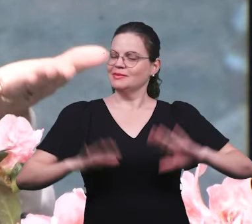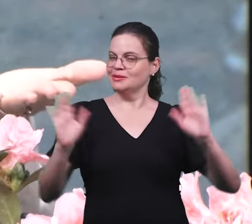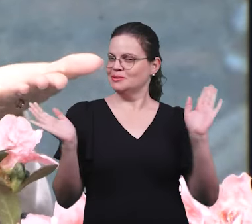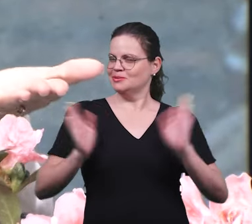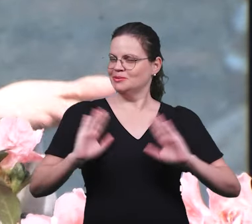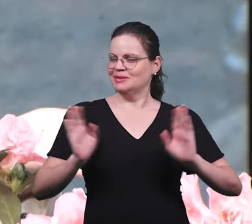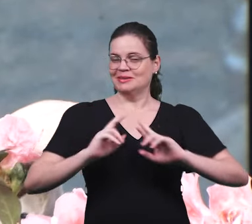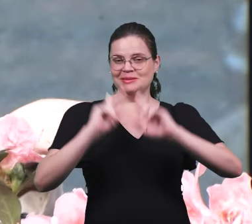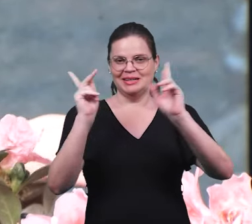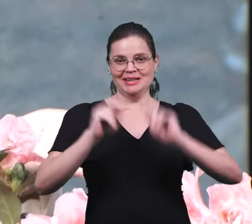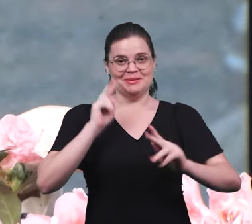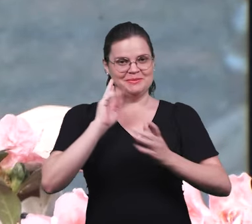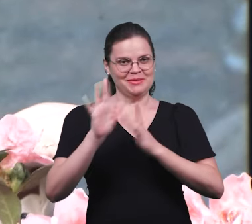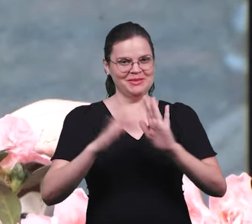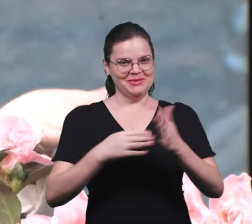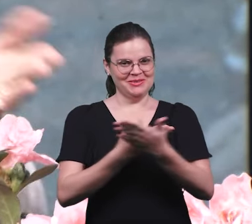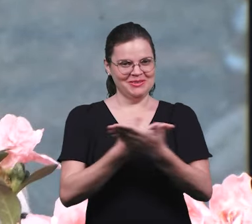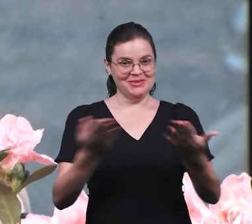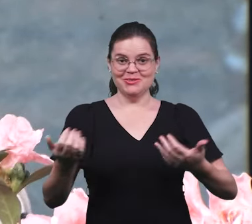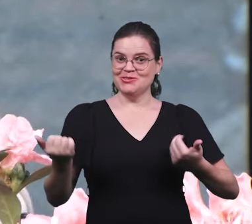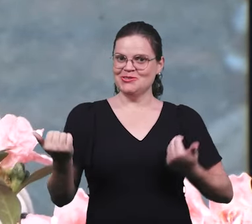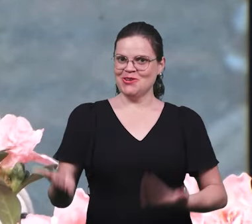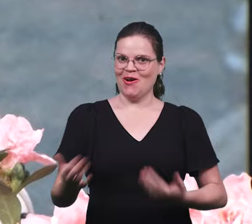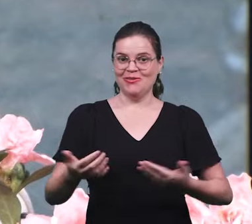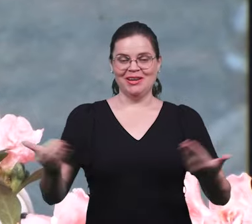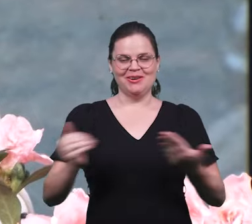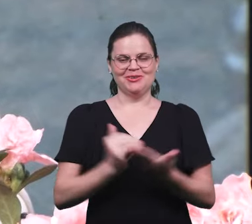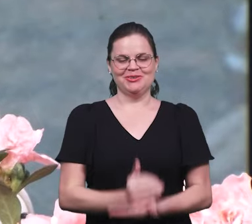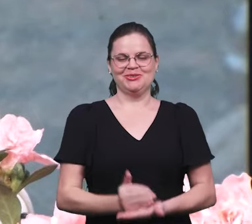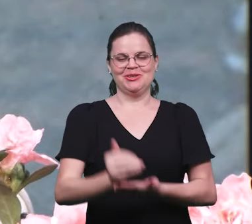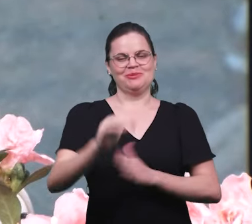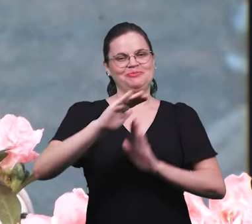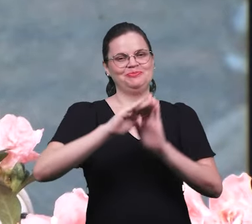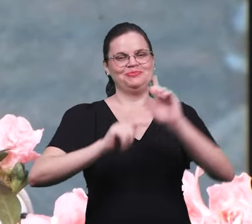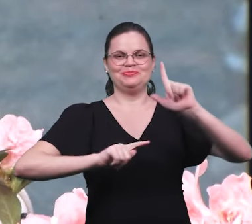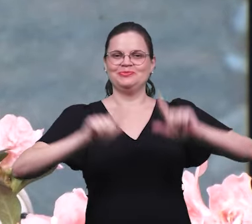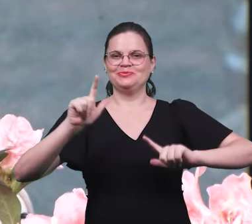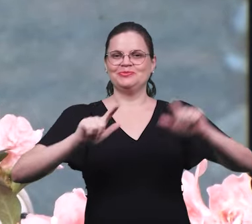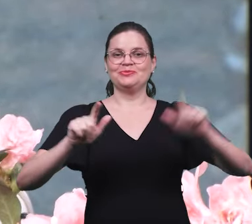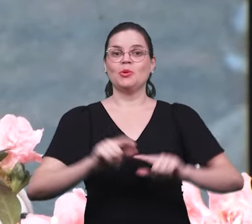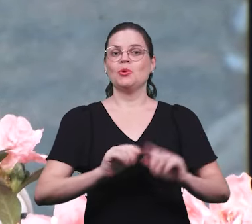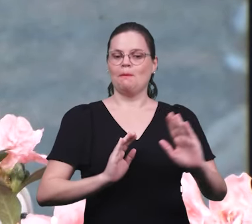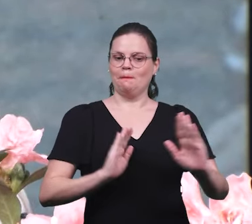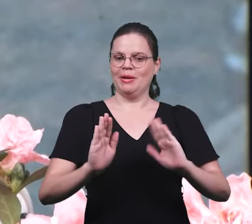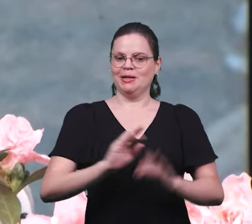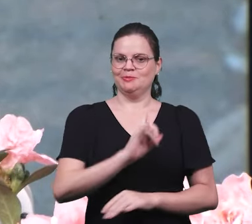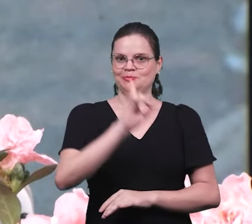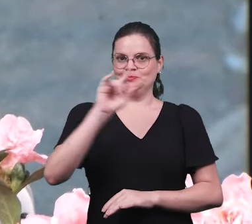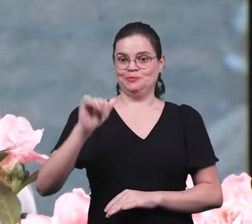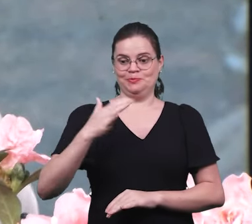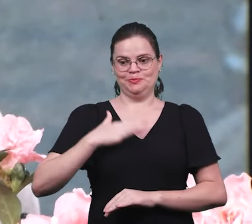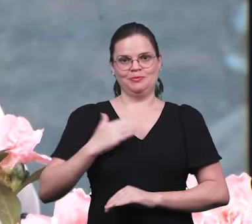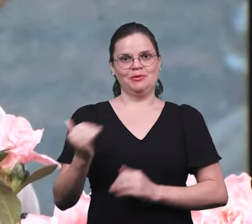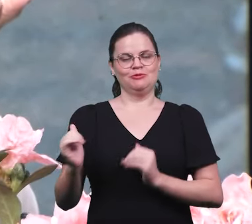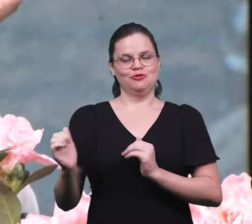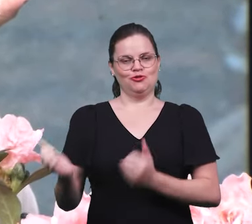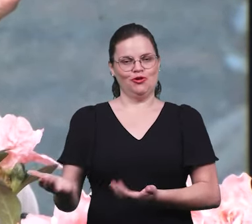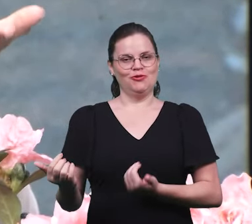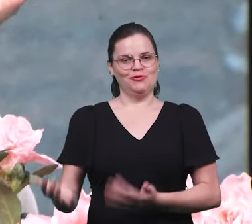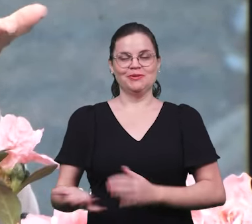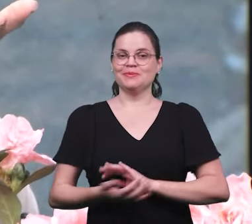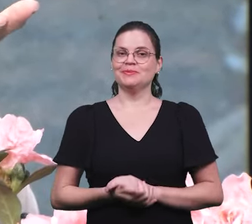Olá, paz do Senhor, jovens! Está no ar mais uma edição do programa Os Dias da Minha Mocidade. E